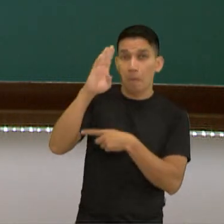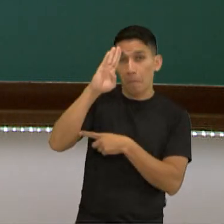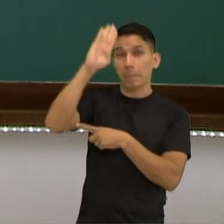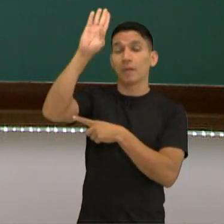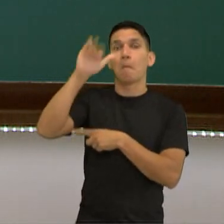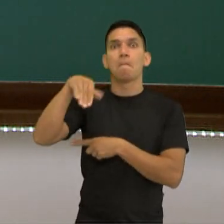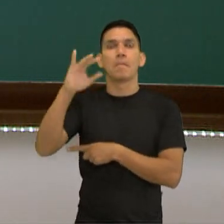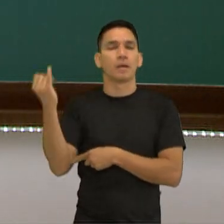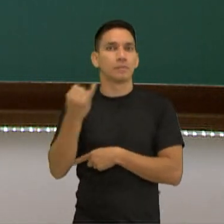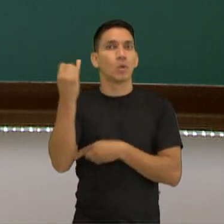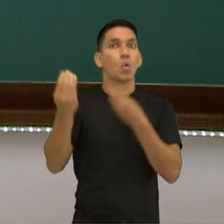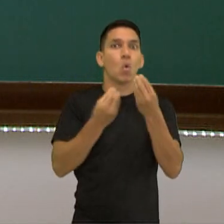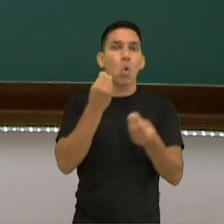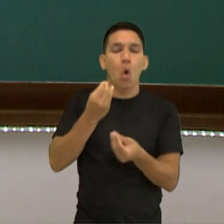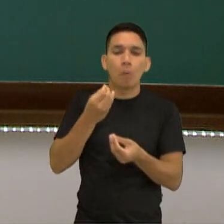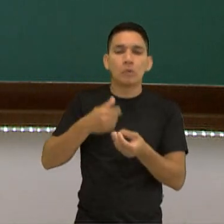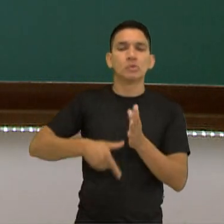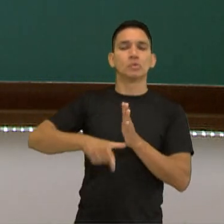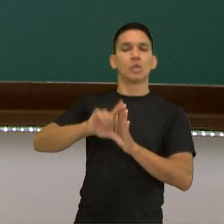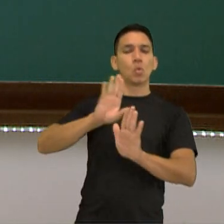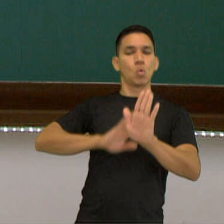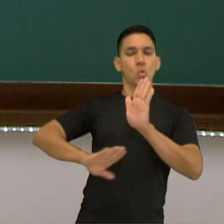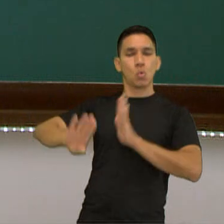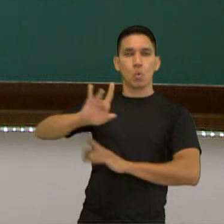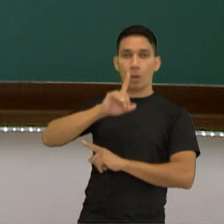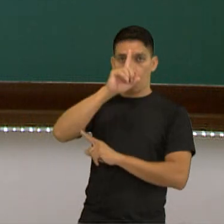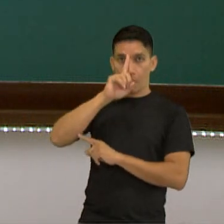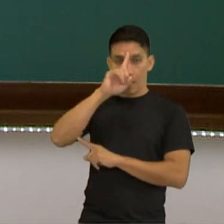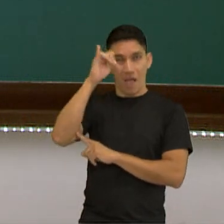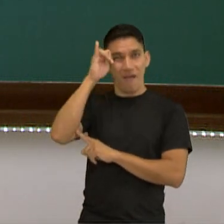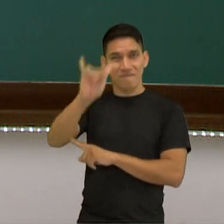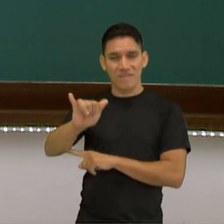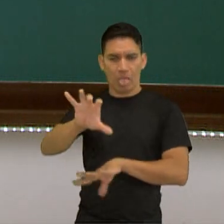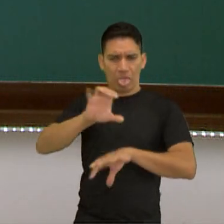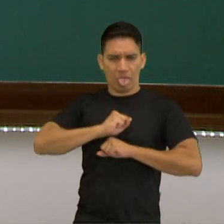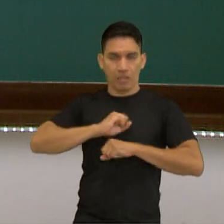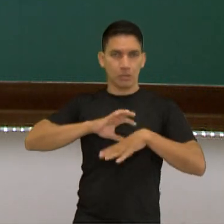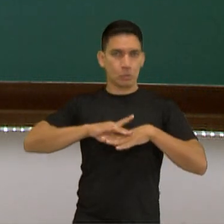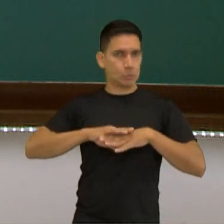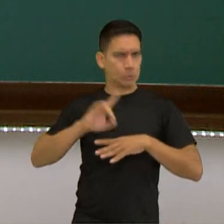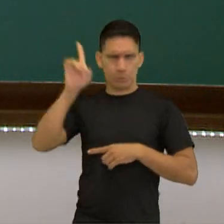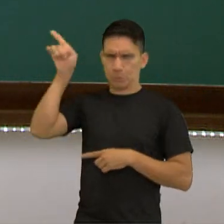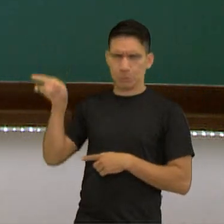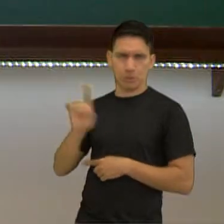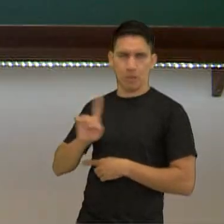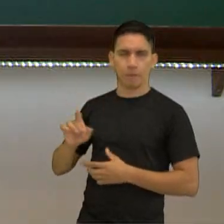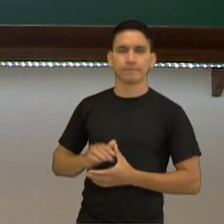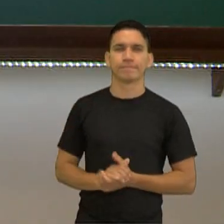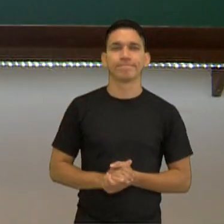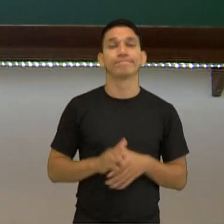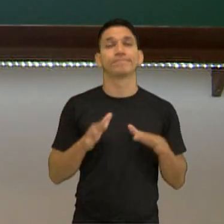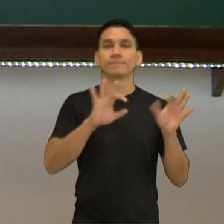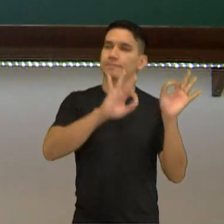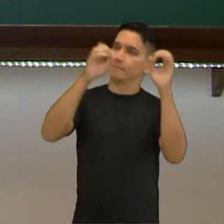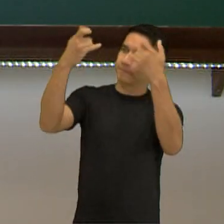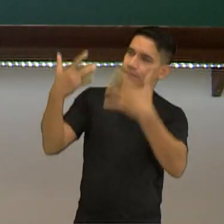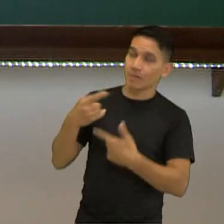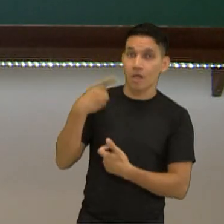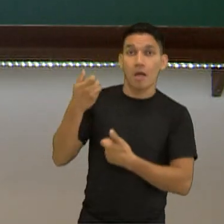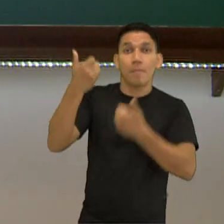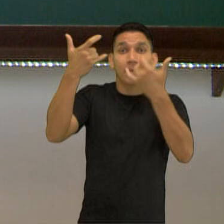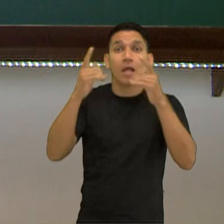para se prevenir, ou seja, para não adquirir, para não ter essas doenças. Nesse vídeo, nós